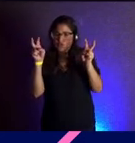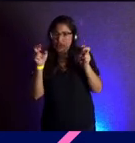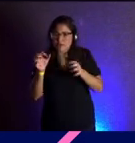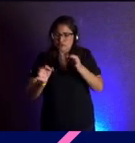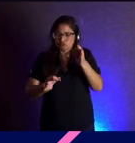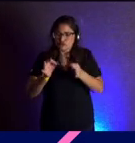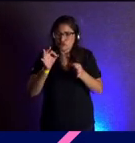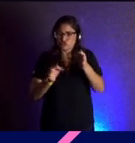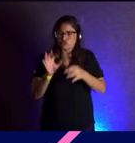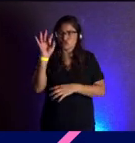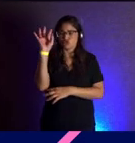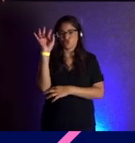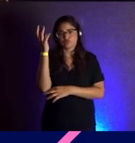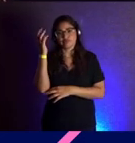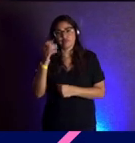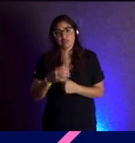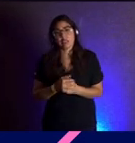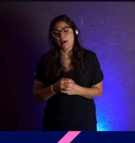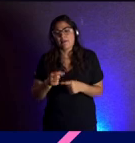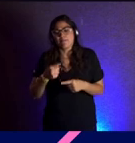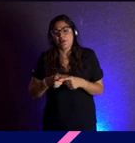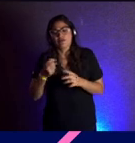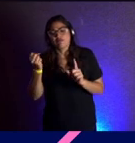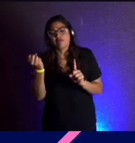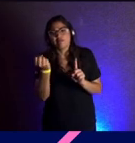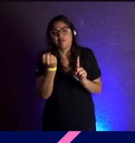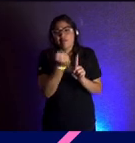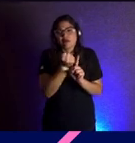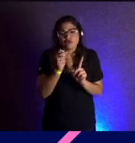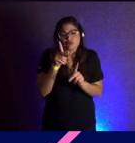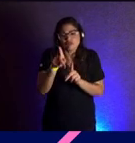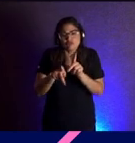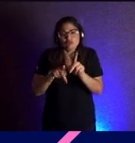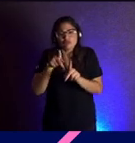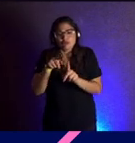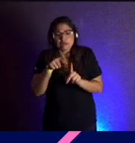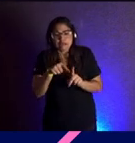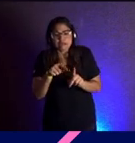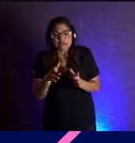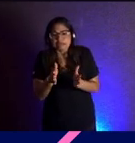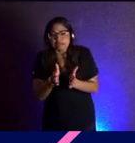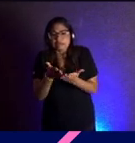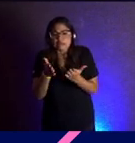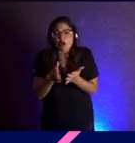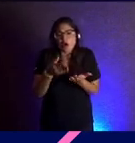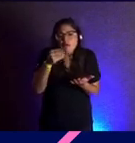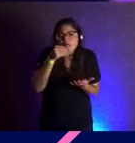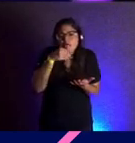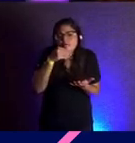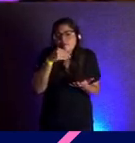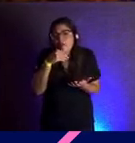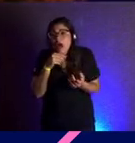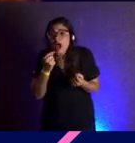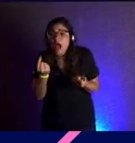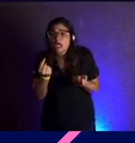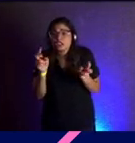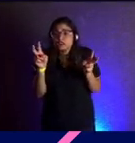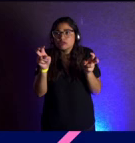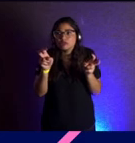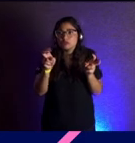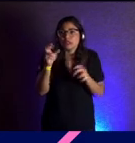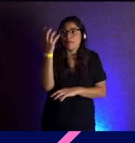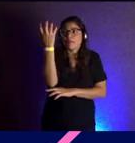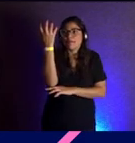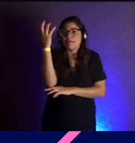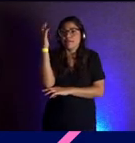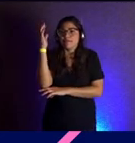Por conta do impacto. Quais são as populações que estão mais vulnerabilizadas pelos eventos climáticos? Né? Bom,